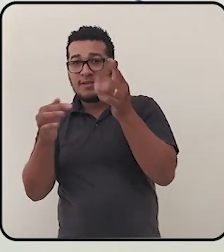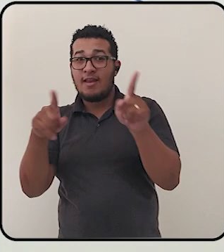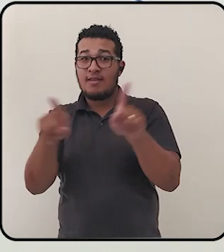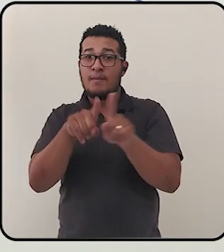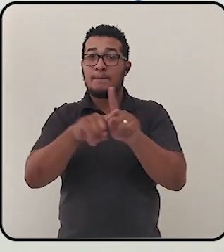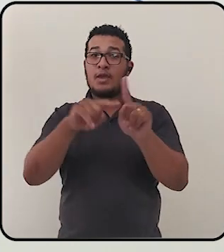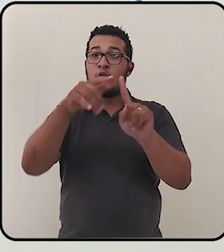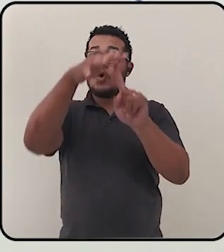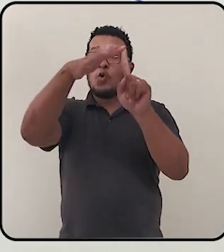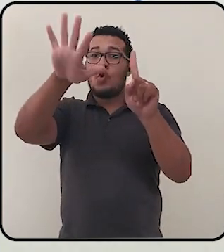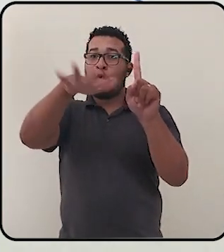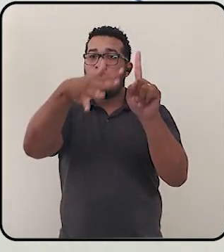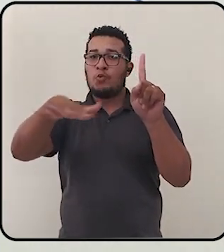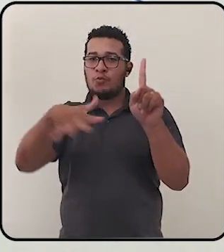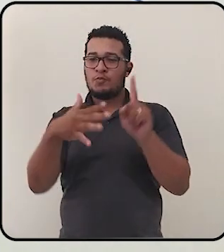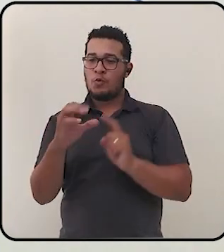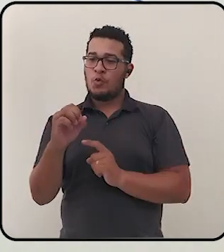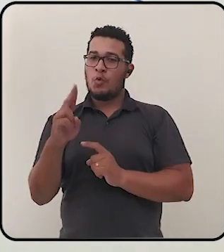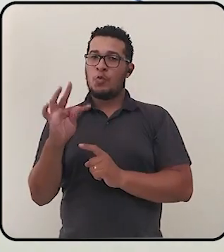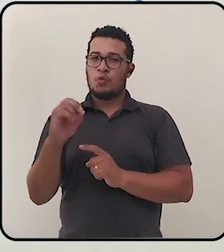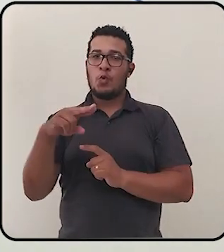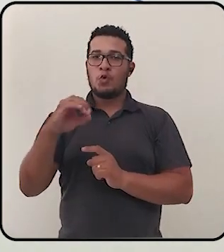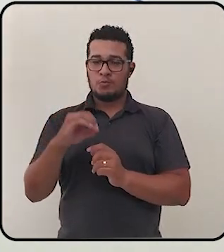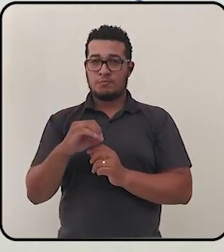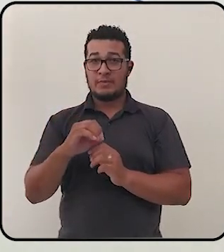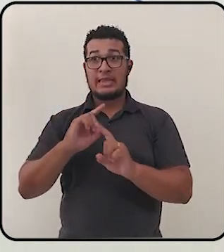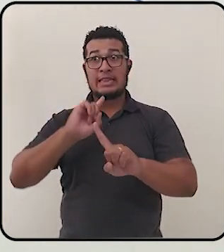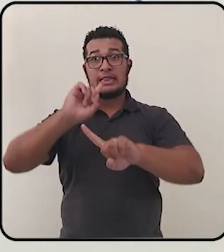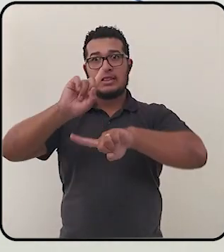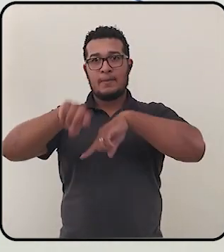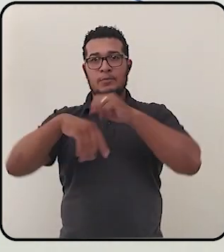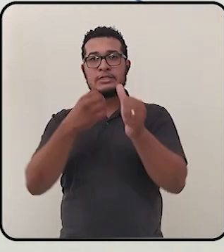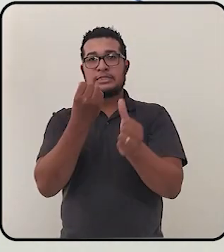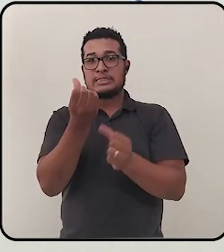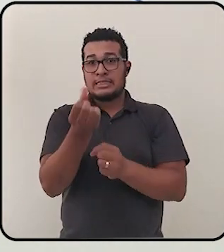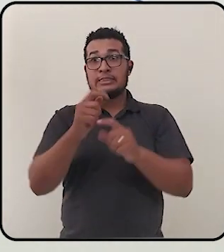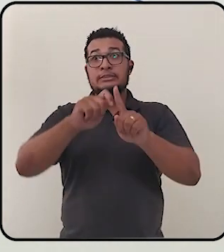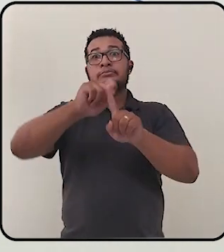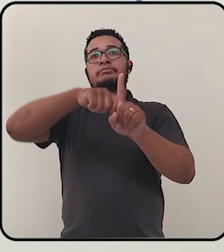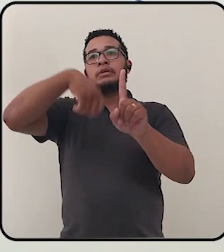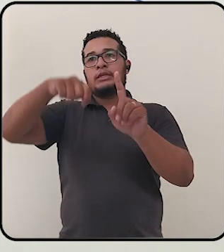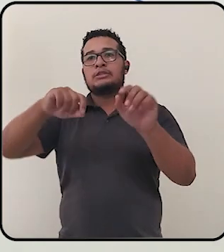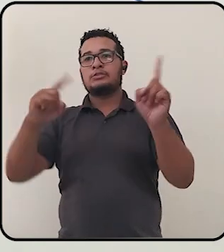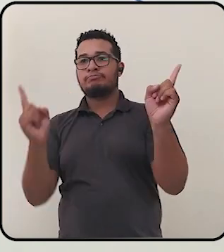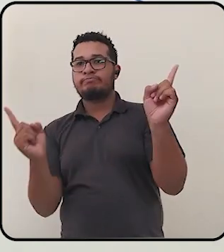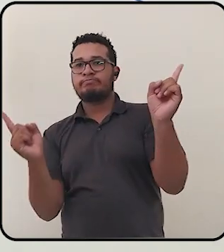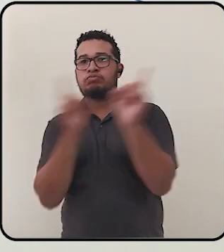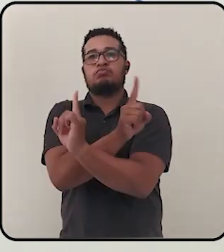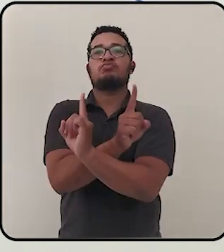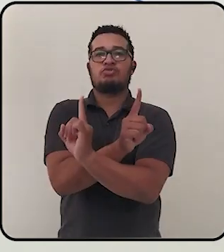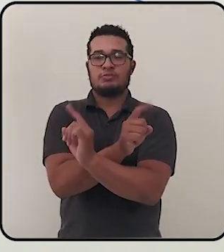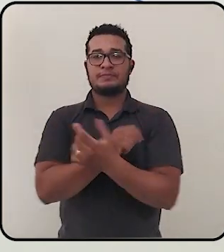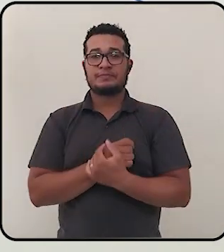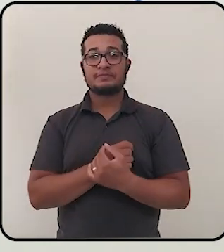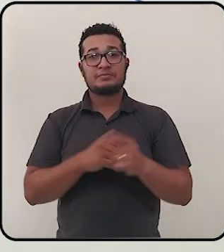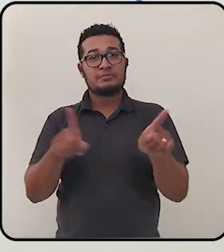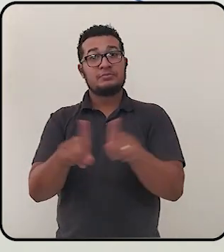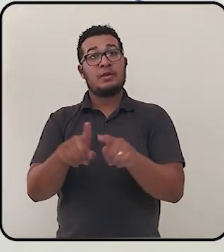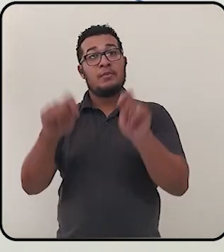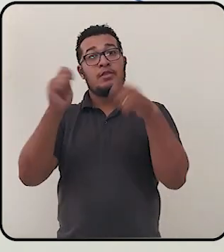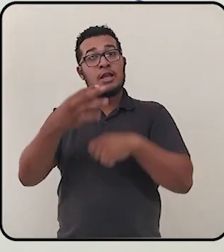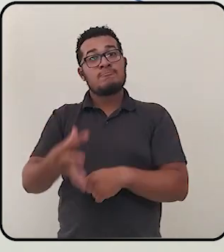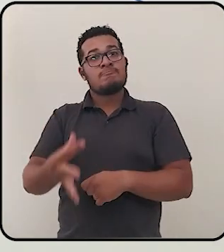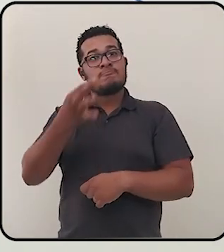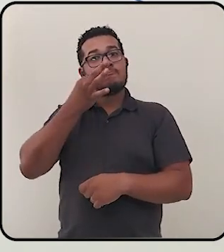outono. 6 meses depois, as estações se invertem. E esse esquema ainda ajuda a gente a